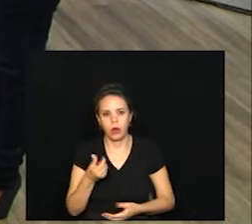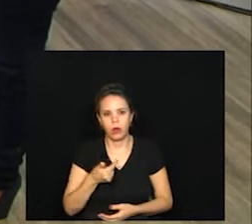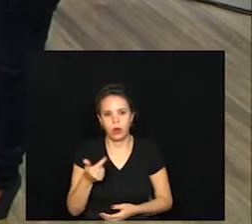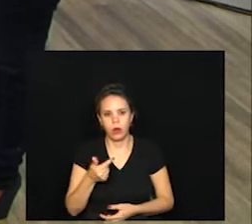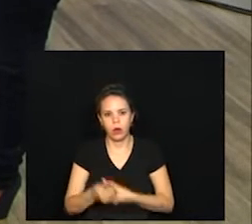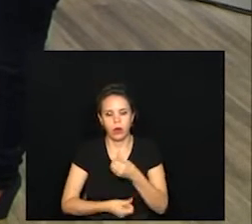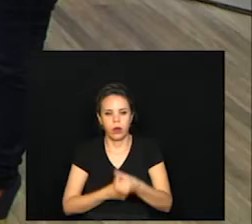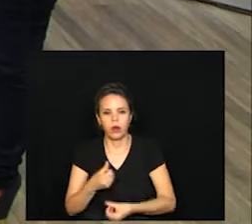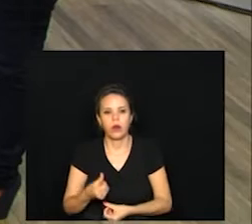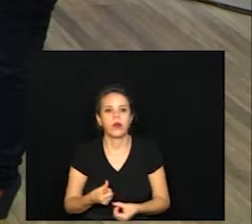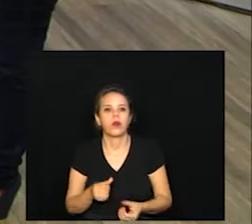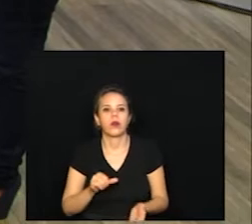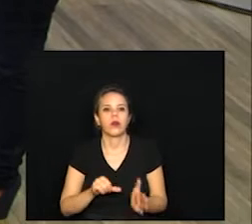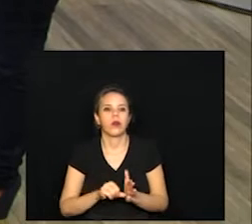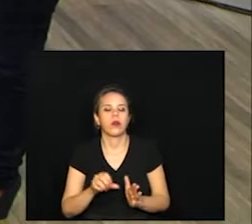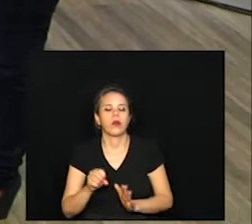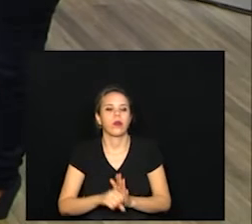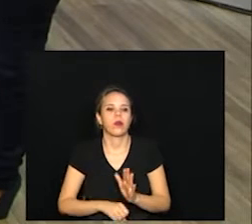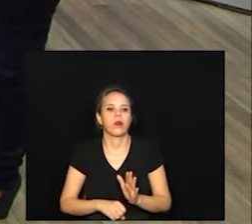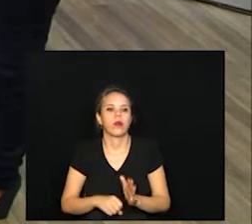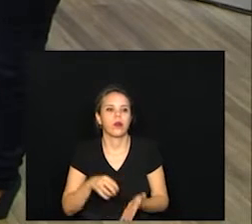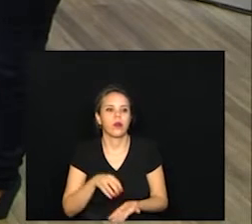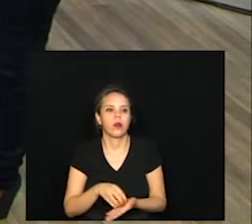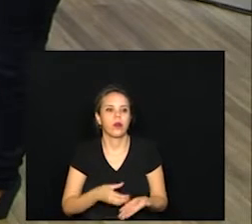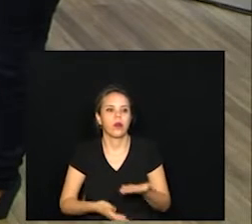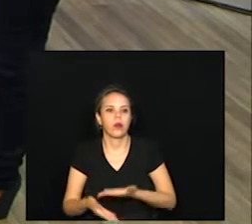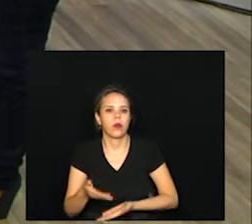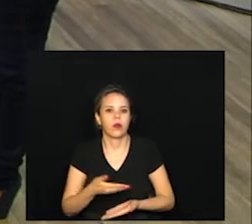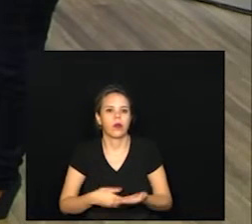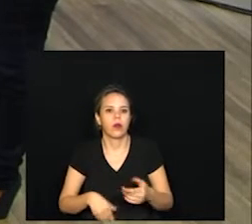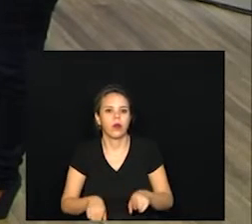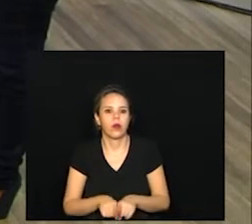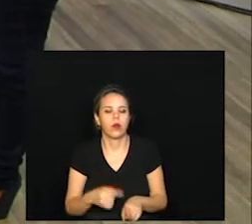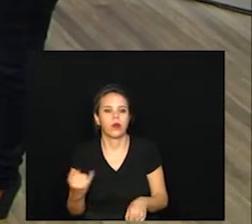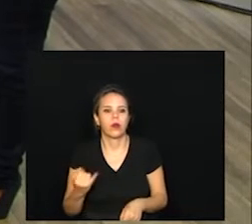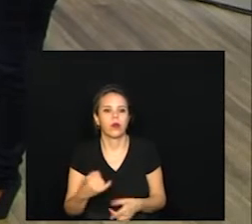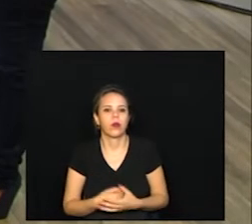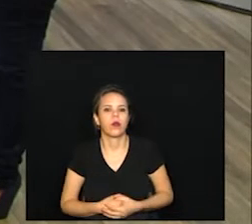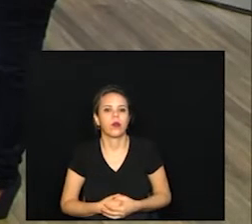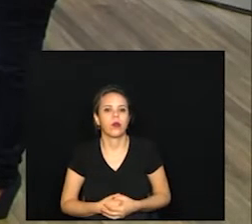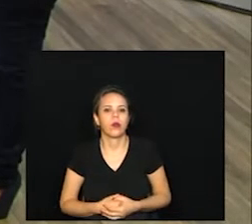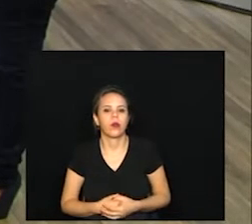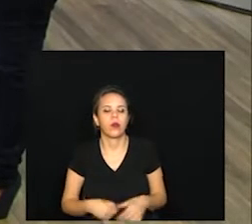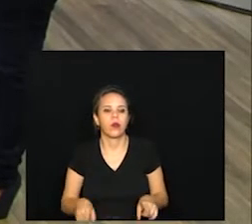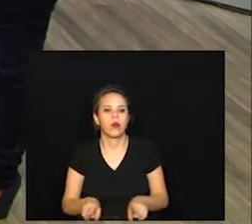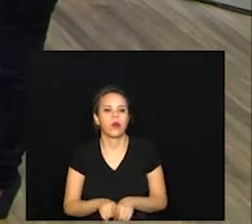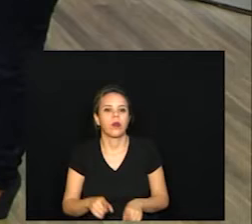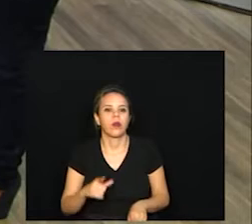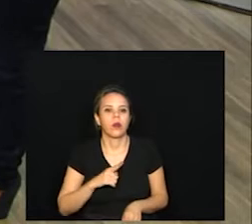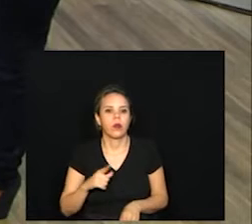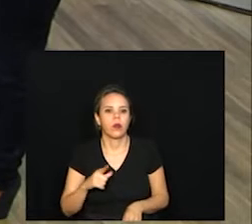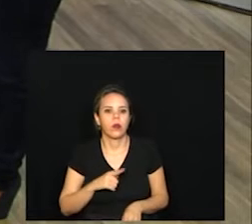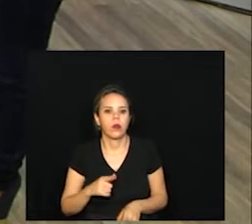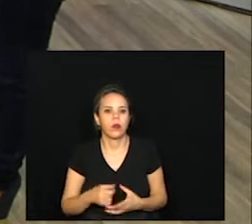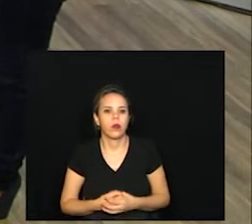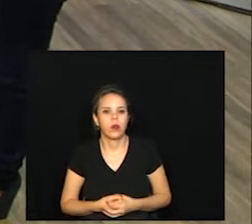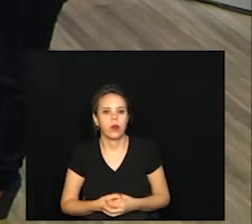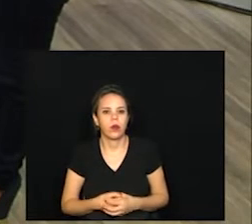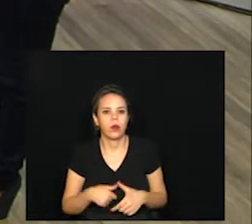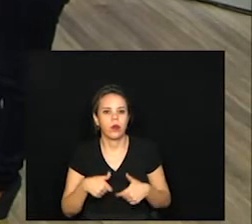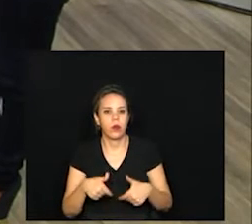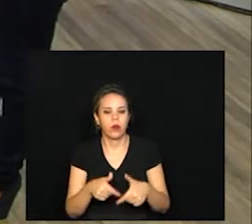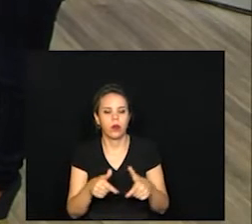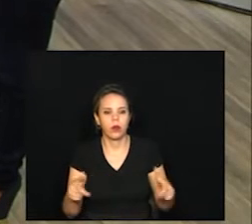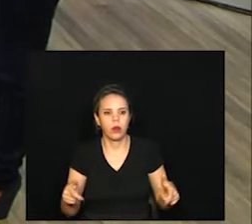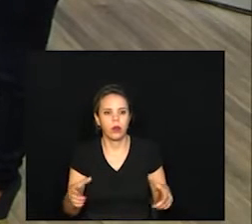semestre. A gente está aí com o edital da reforma do Centro de Convivência, algo importante. Também nós tivemos um intenso trabalho